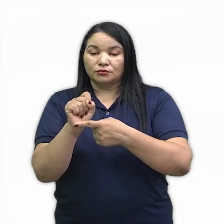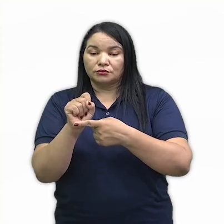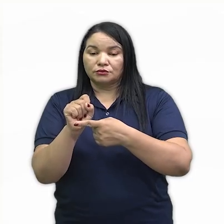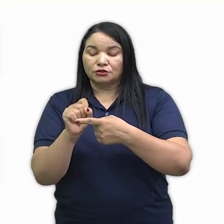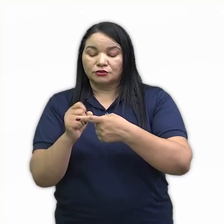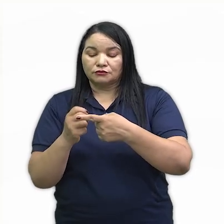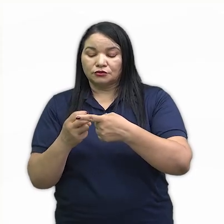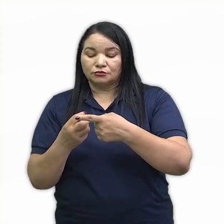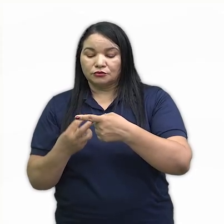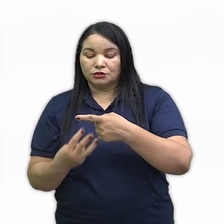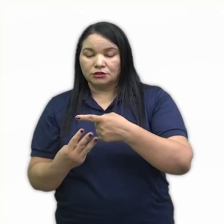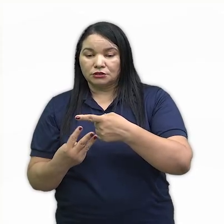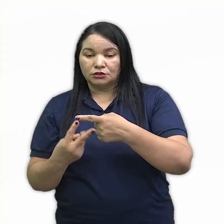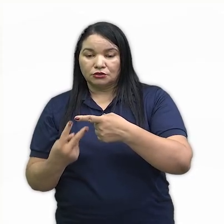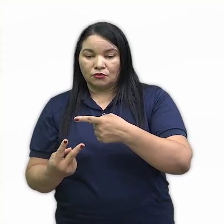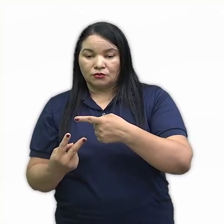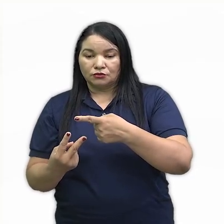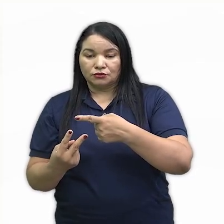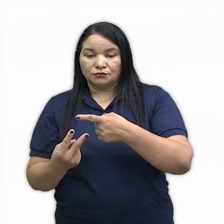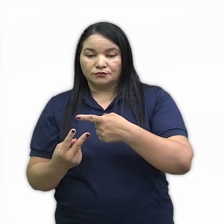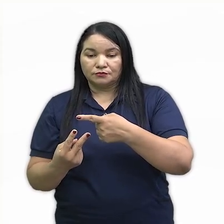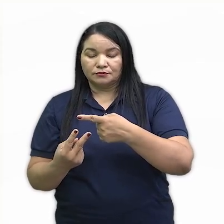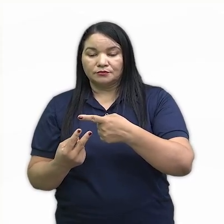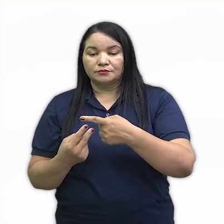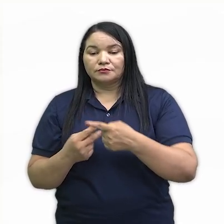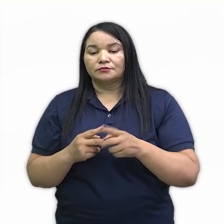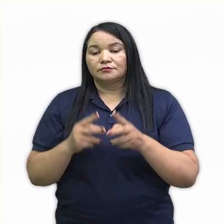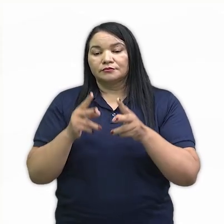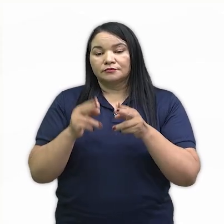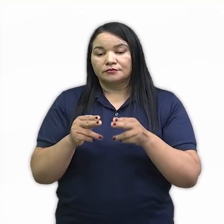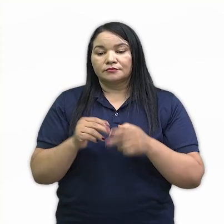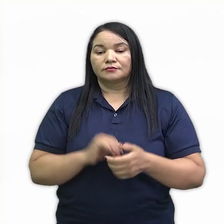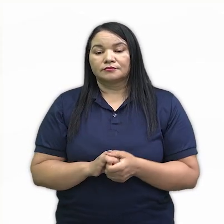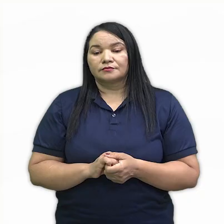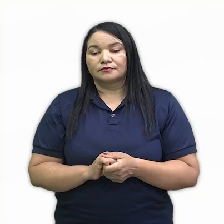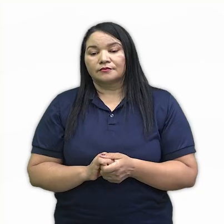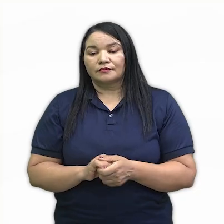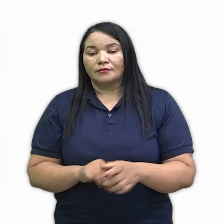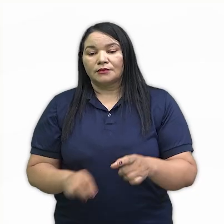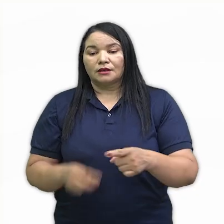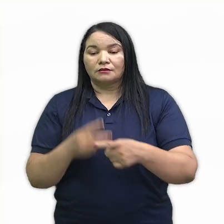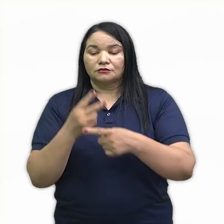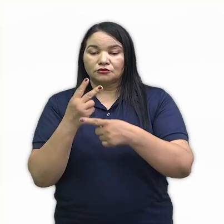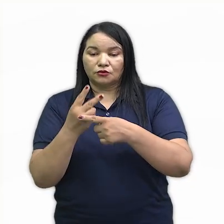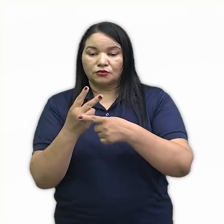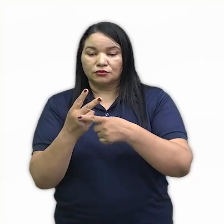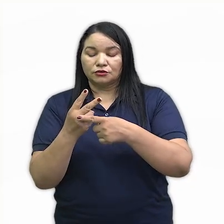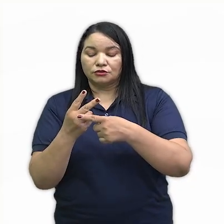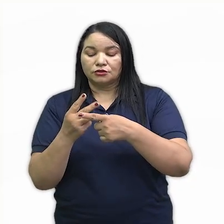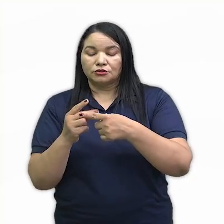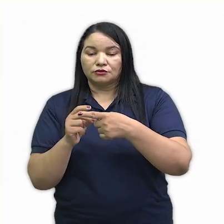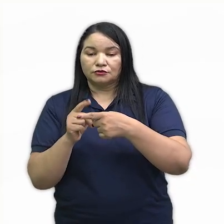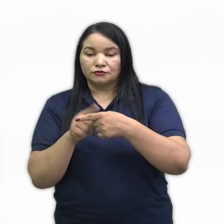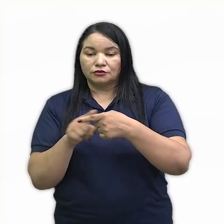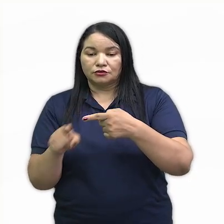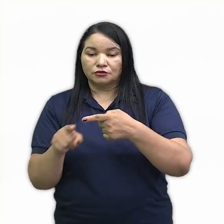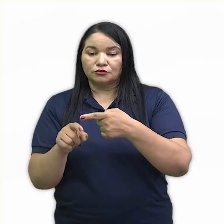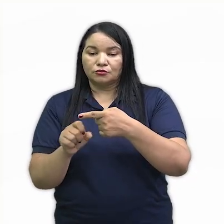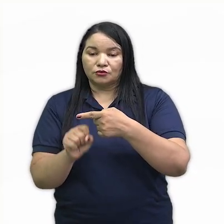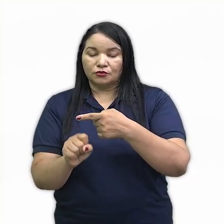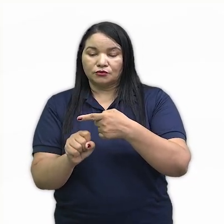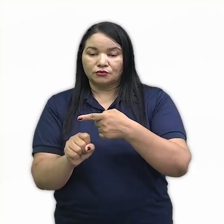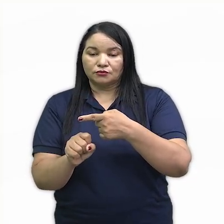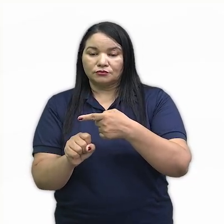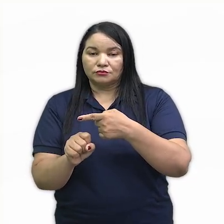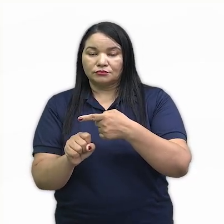por 32, tá? Que tem que ser a mesma coisa do que 2 dividido por 8, tá